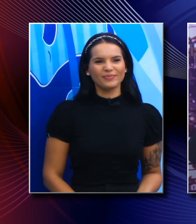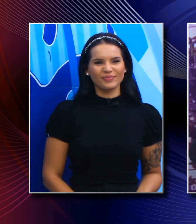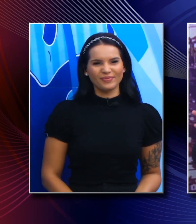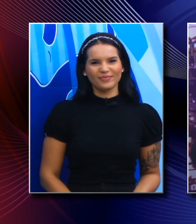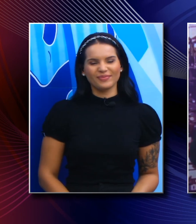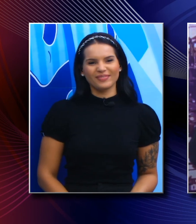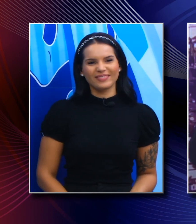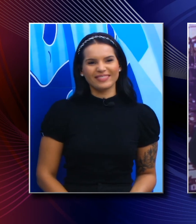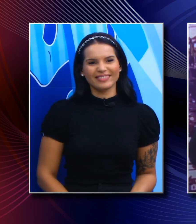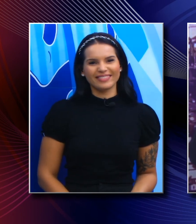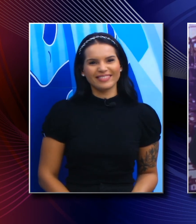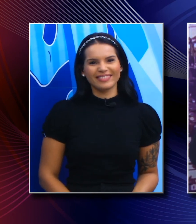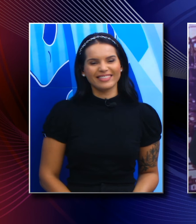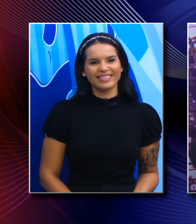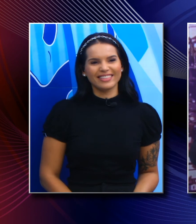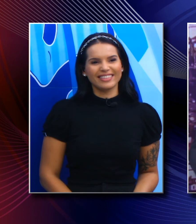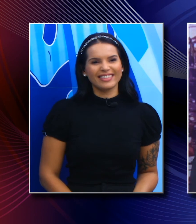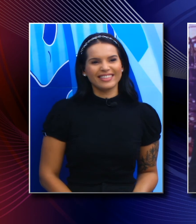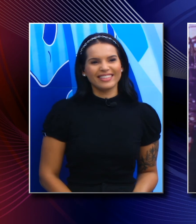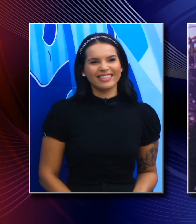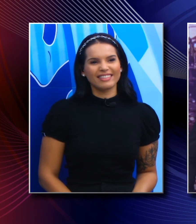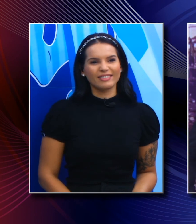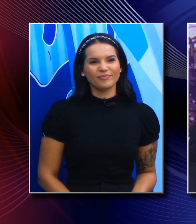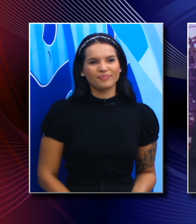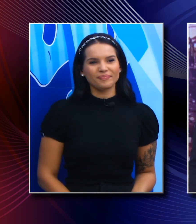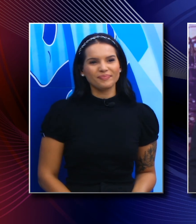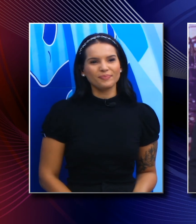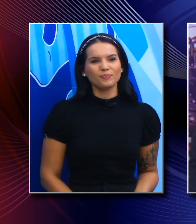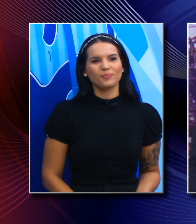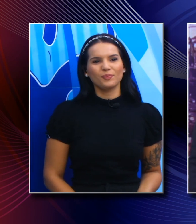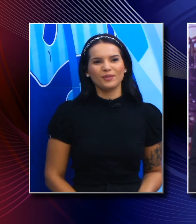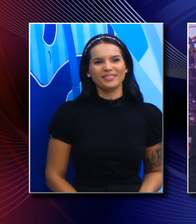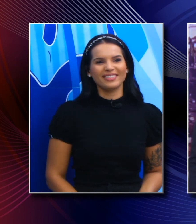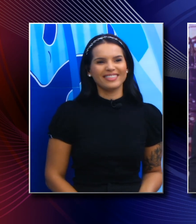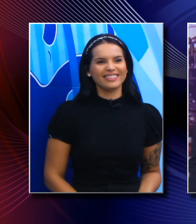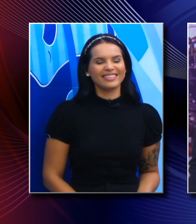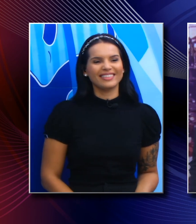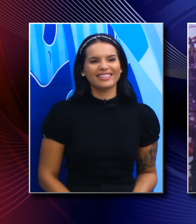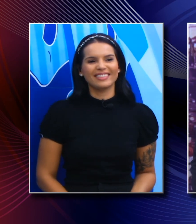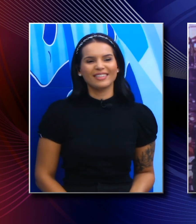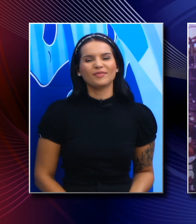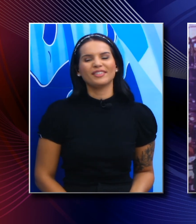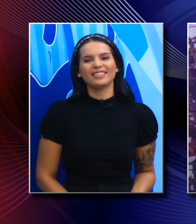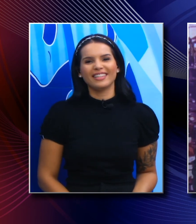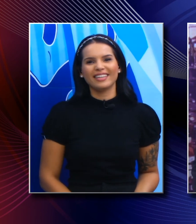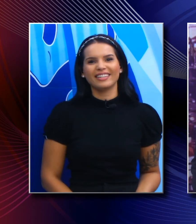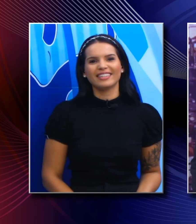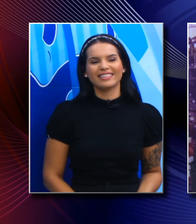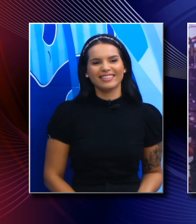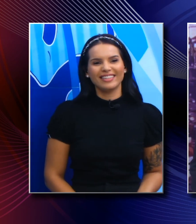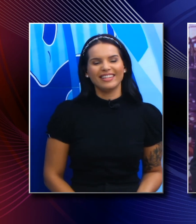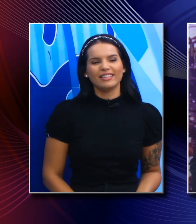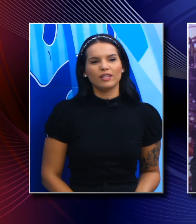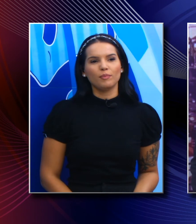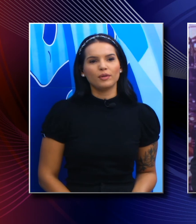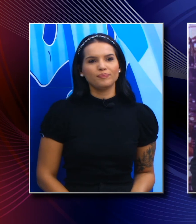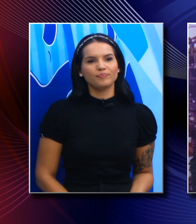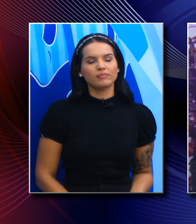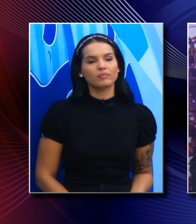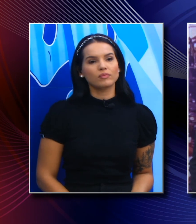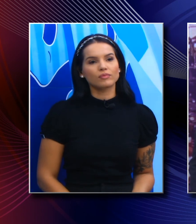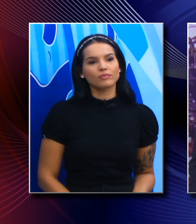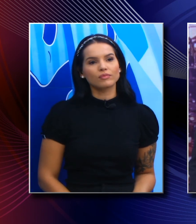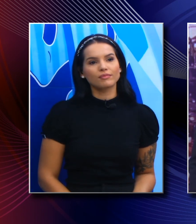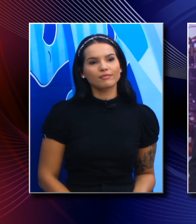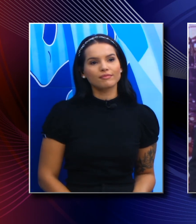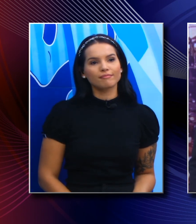de massa, de coisa, mas eu sou glutão e gosto de muita carne. Pois é.